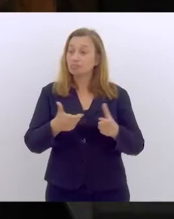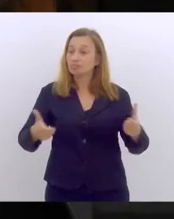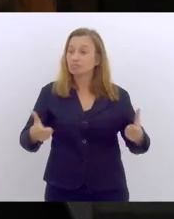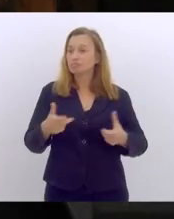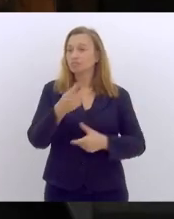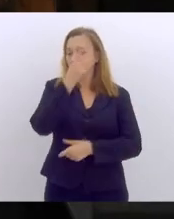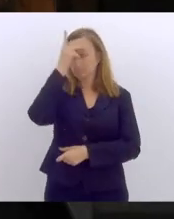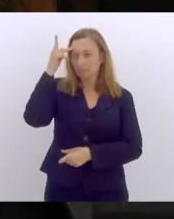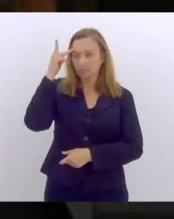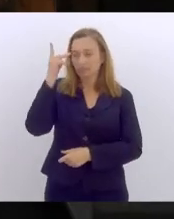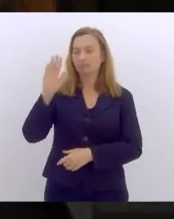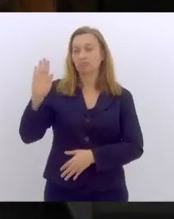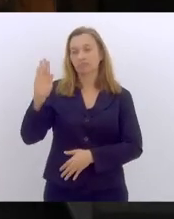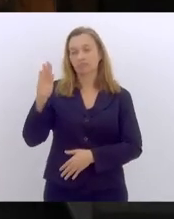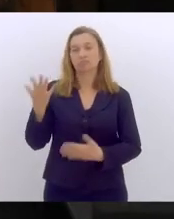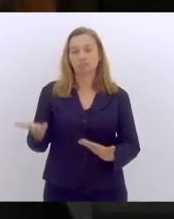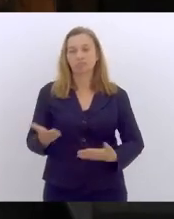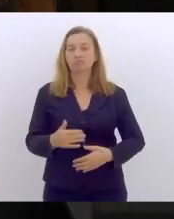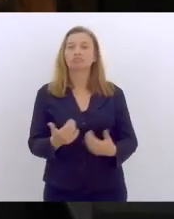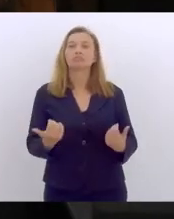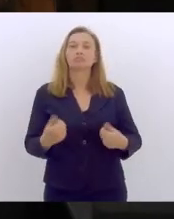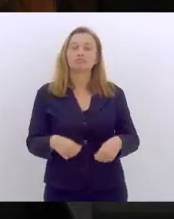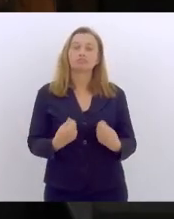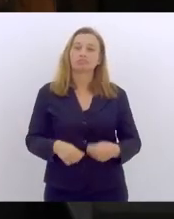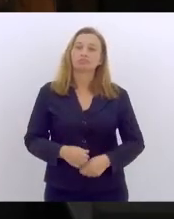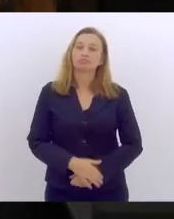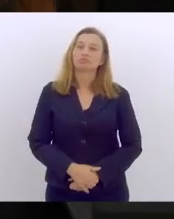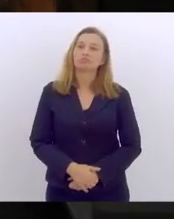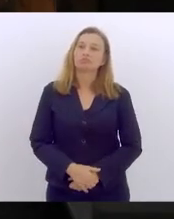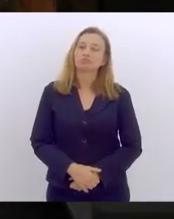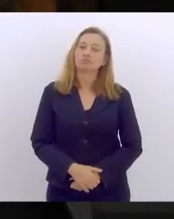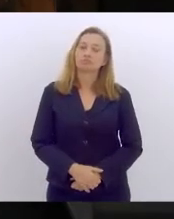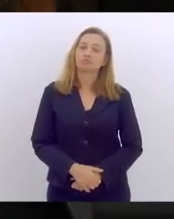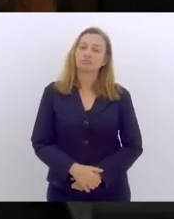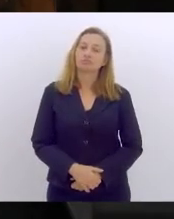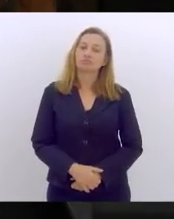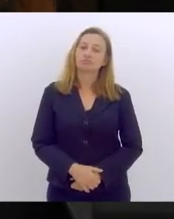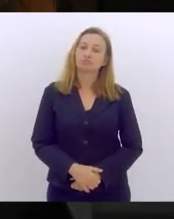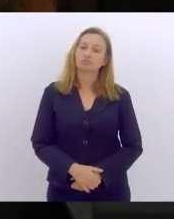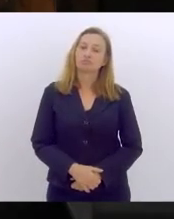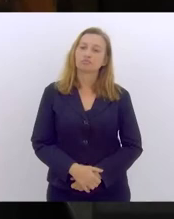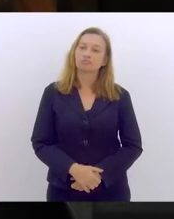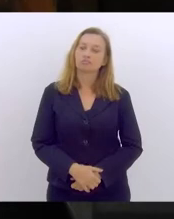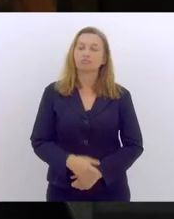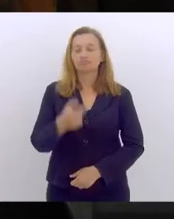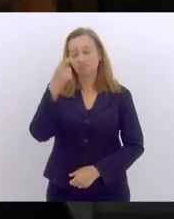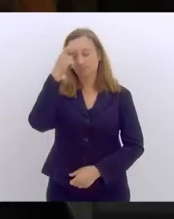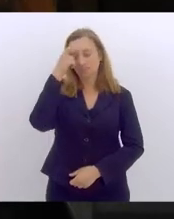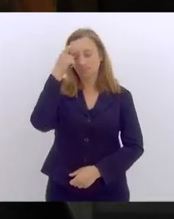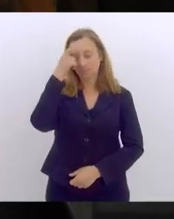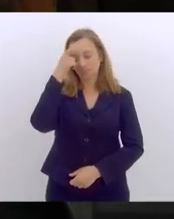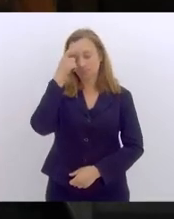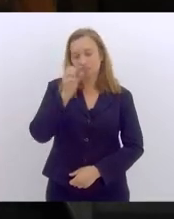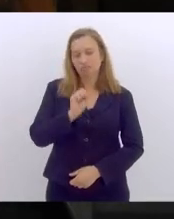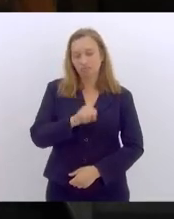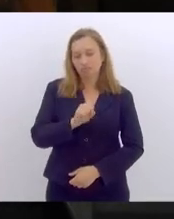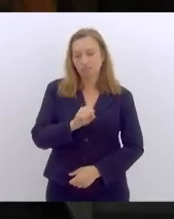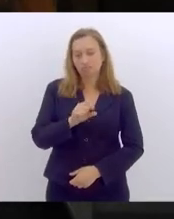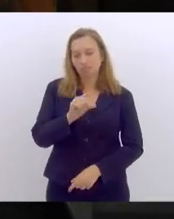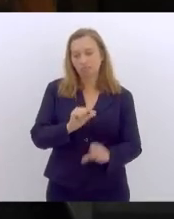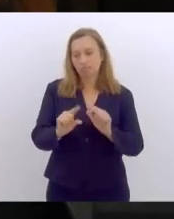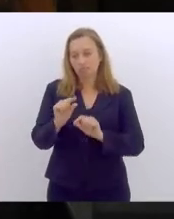1 em 1.000. Então é necessário, né, que haja muita consciência nessa